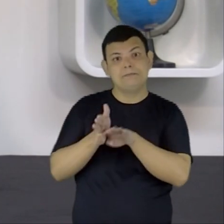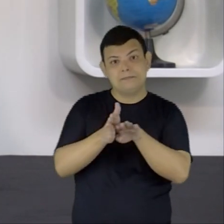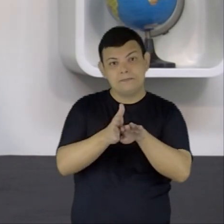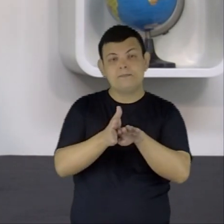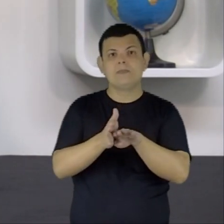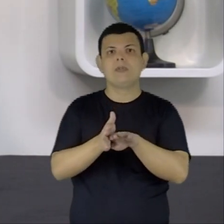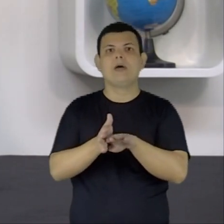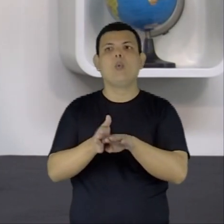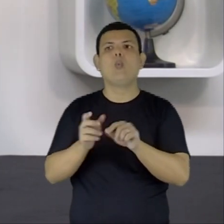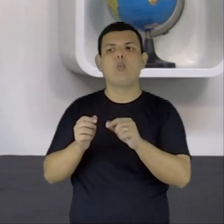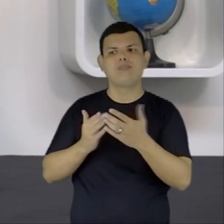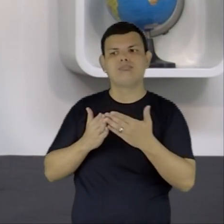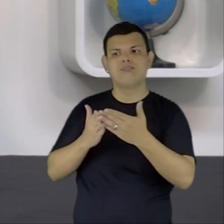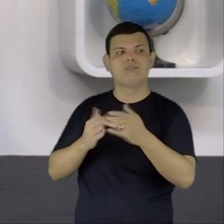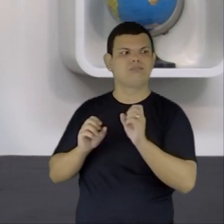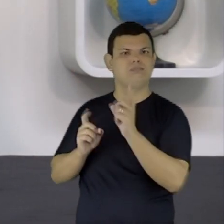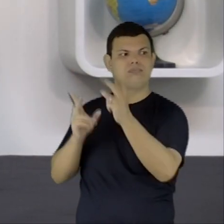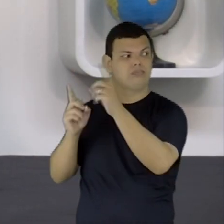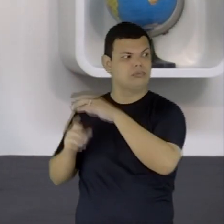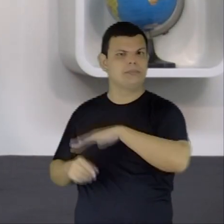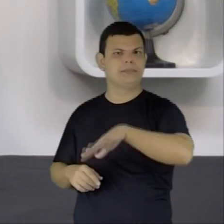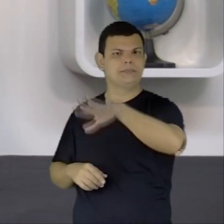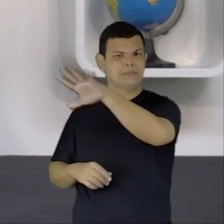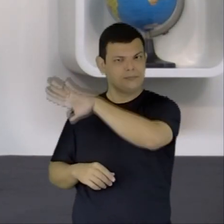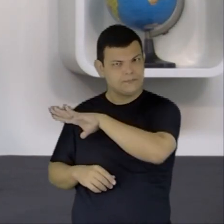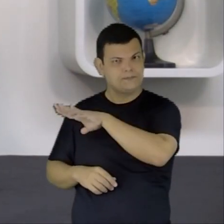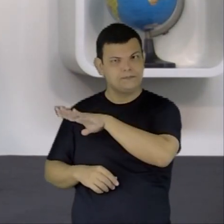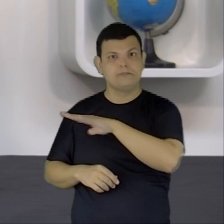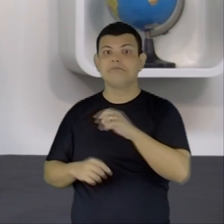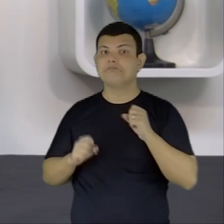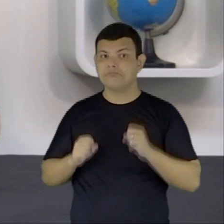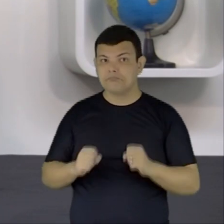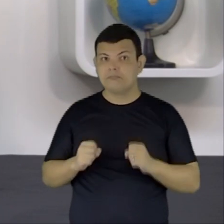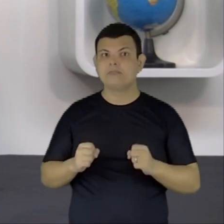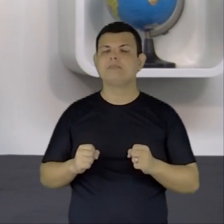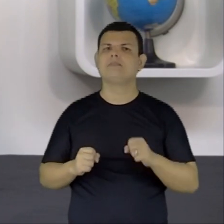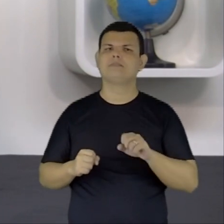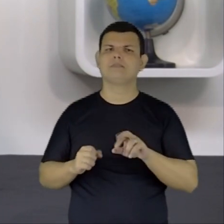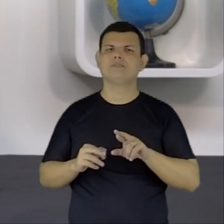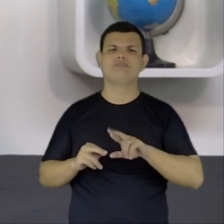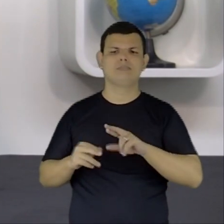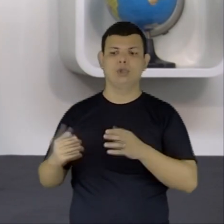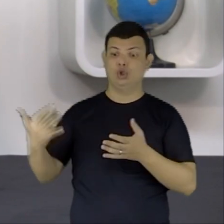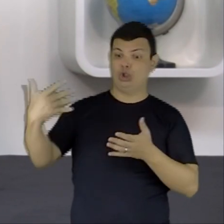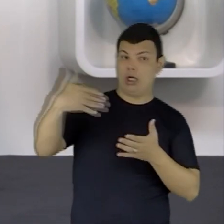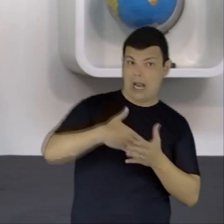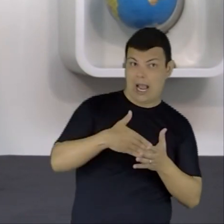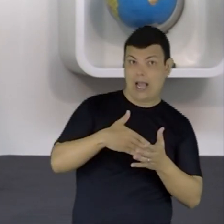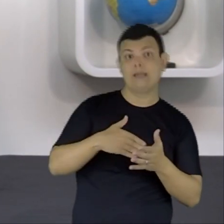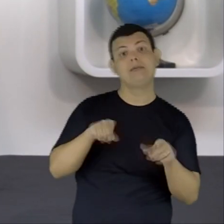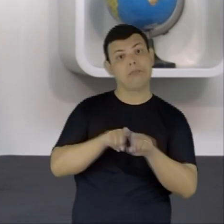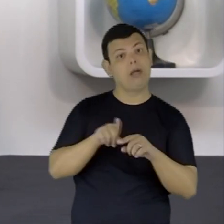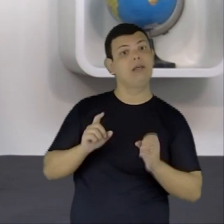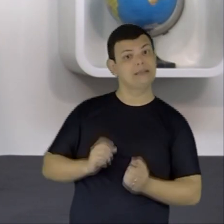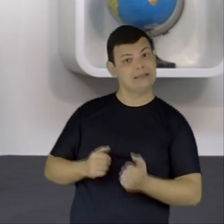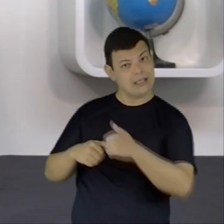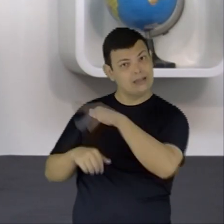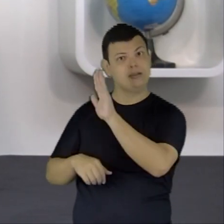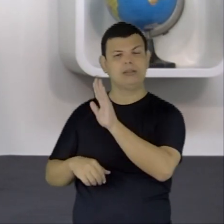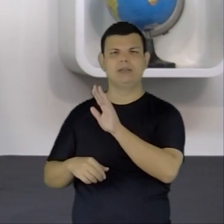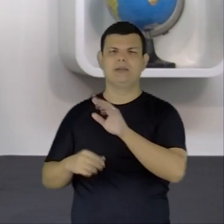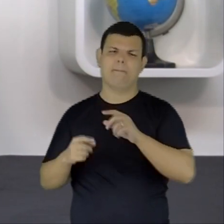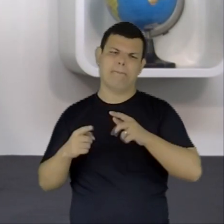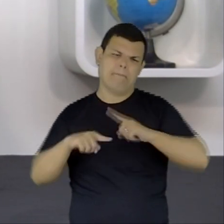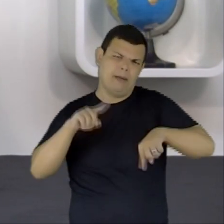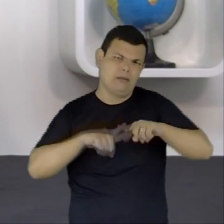Banhada pelo Oceano Atlântico. Então, é um ponto estratégico para a chegada e a saída de mercadorias, ou seja,